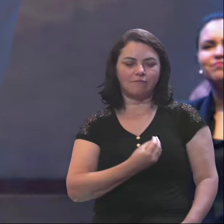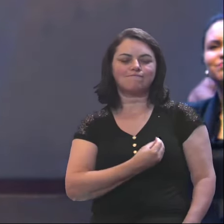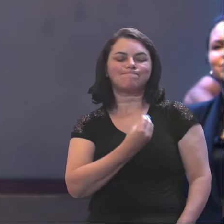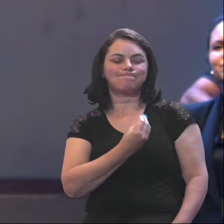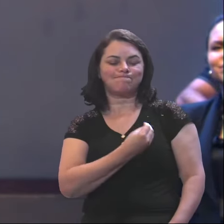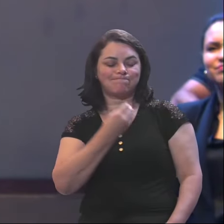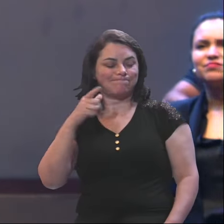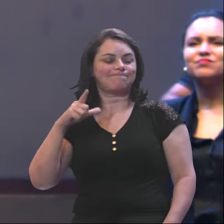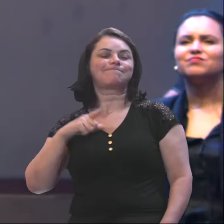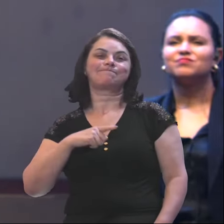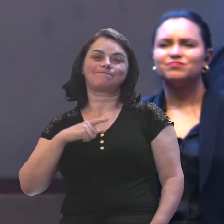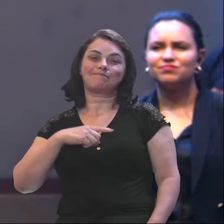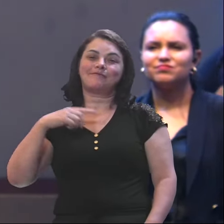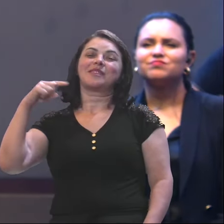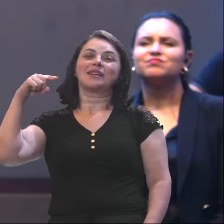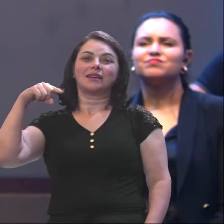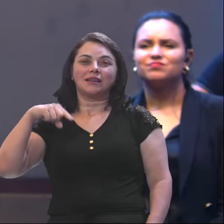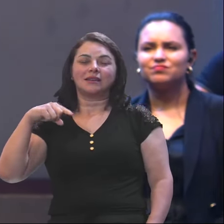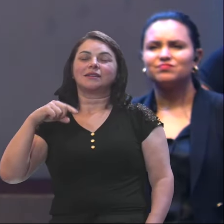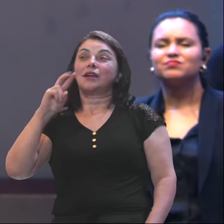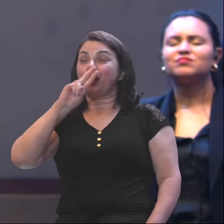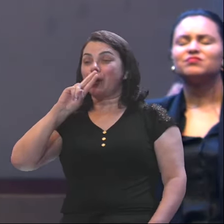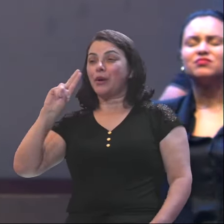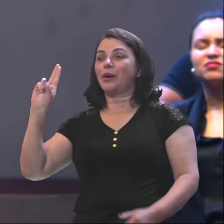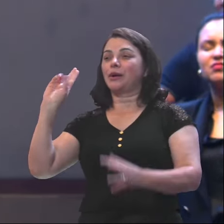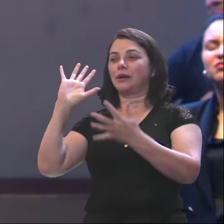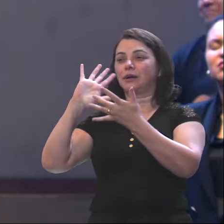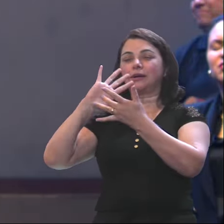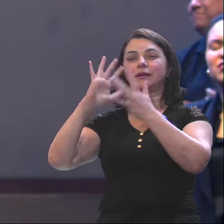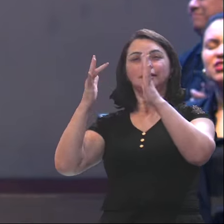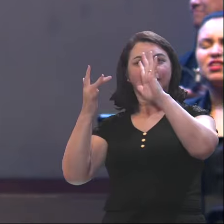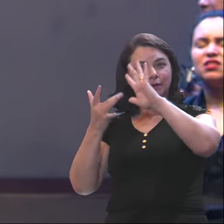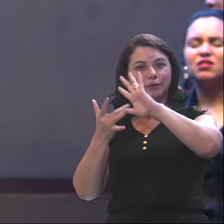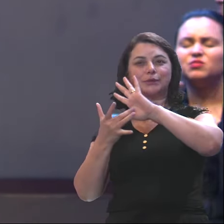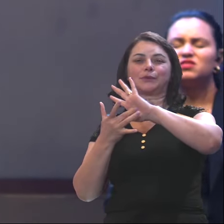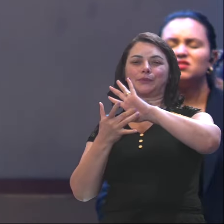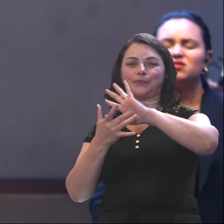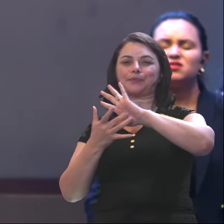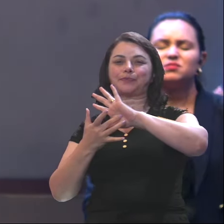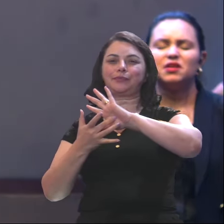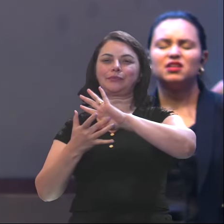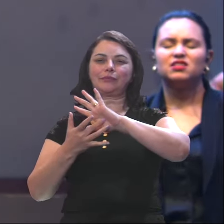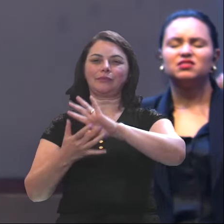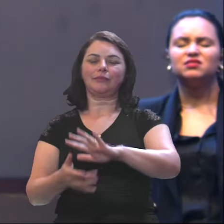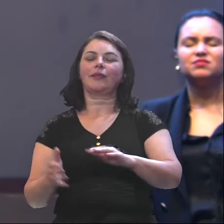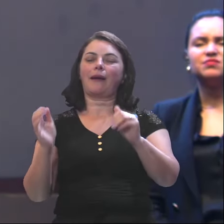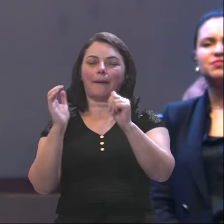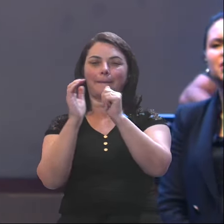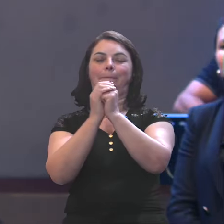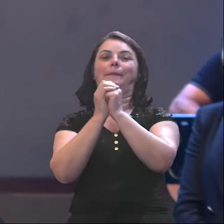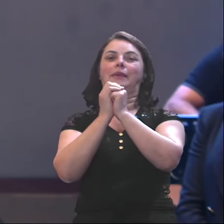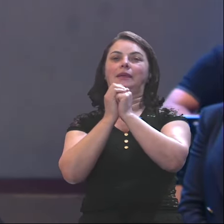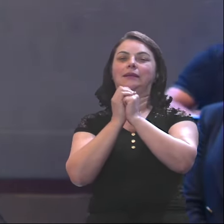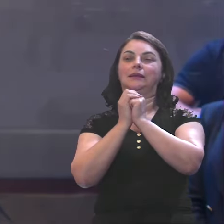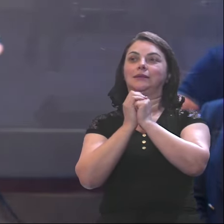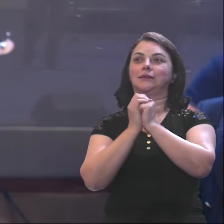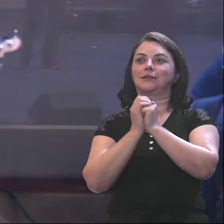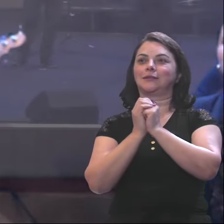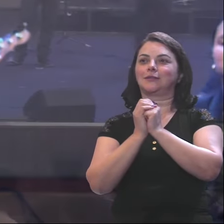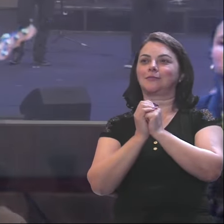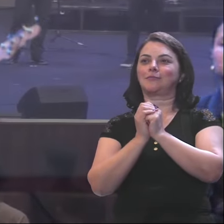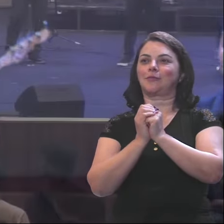nesta vida. Em nome de Jesus. Amém. Vocês podem olhar para